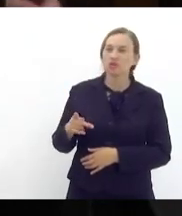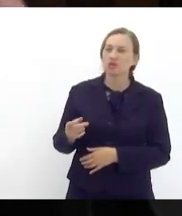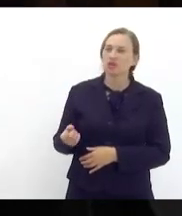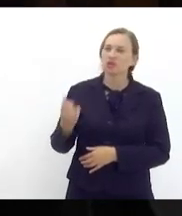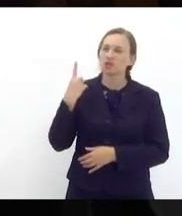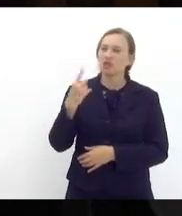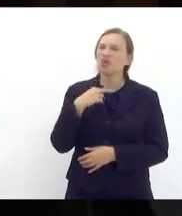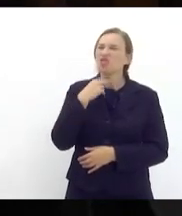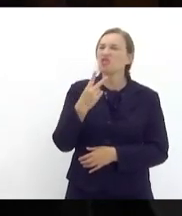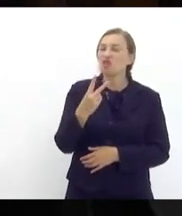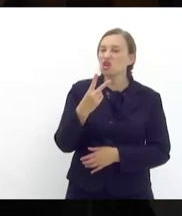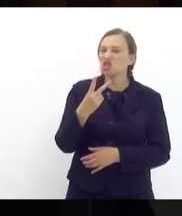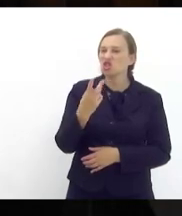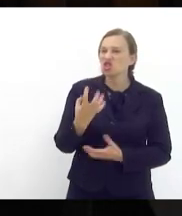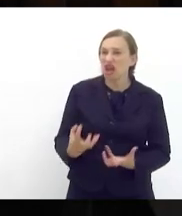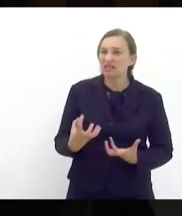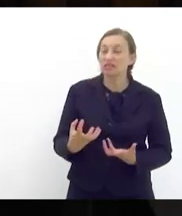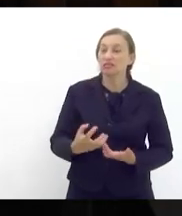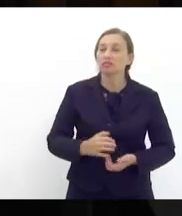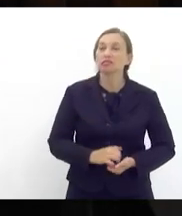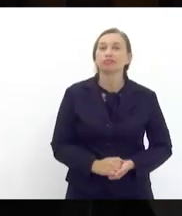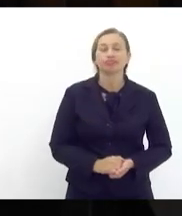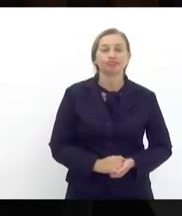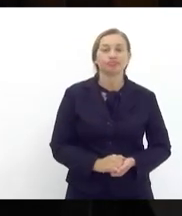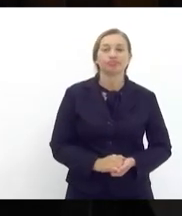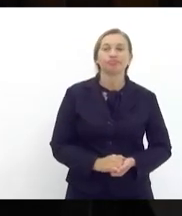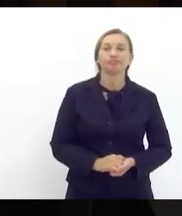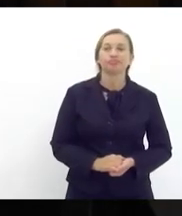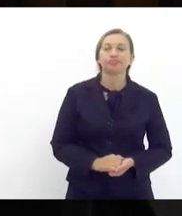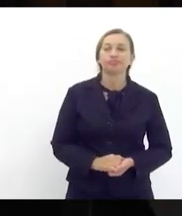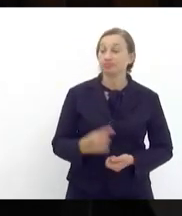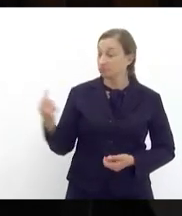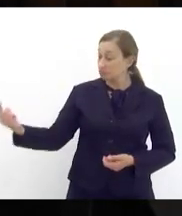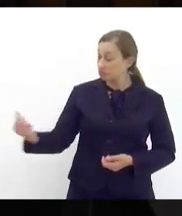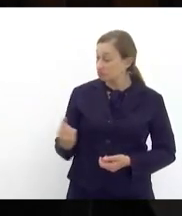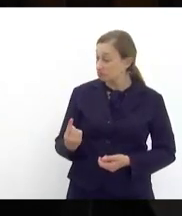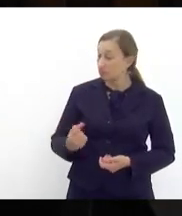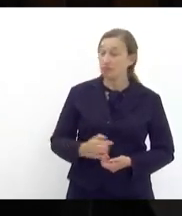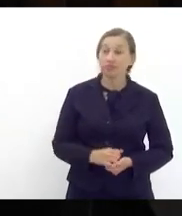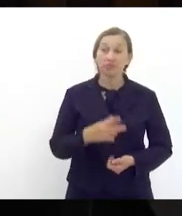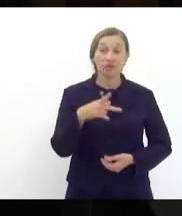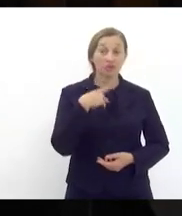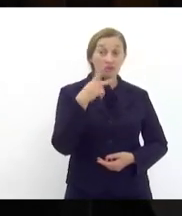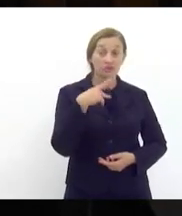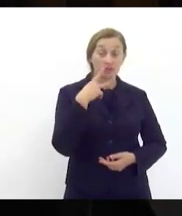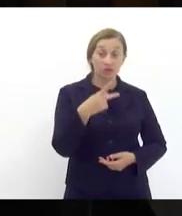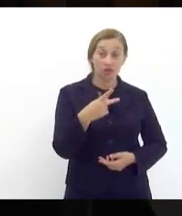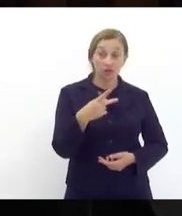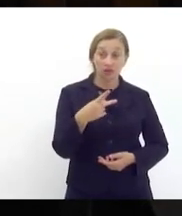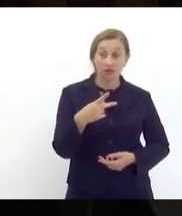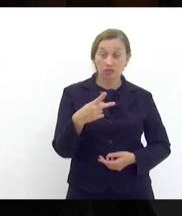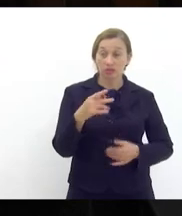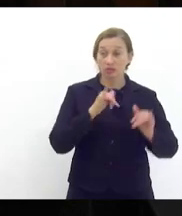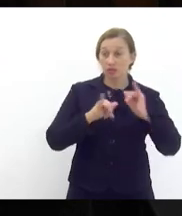voz de gazela, voz irritante, estava aqui falando sobre publicações em internet sociais que visam